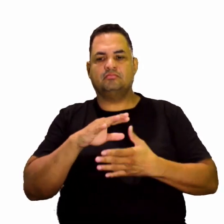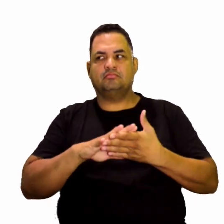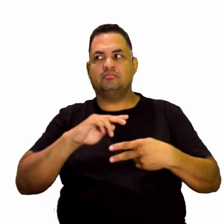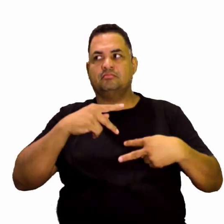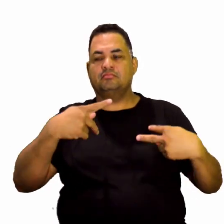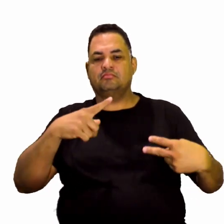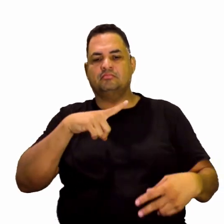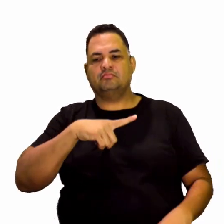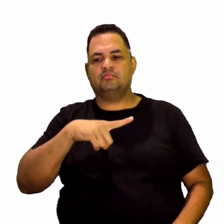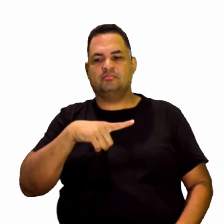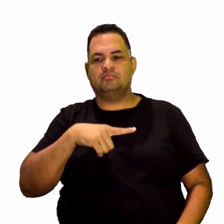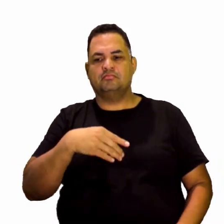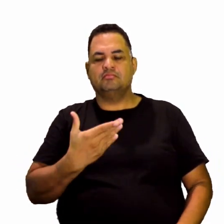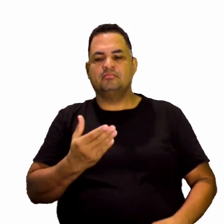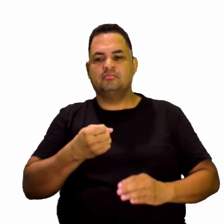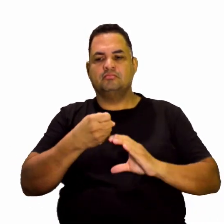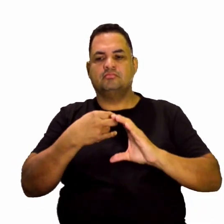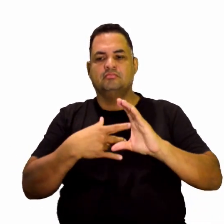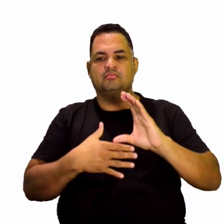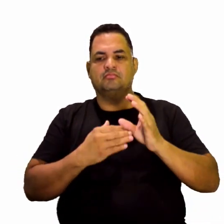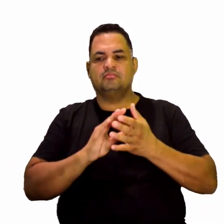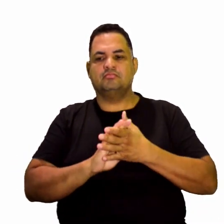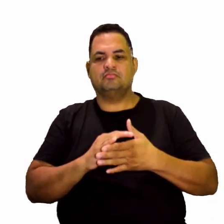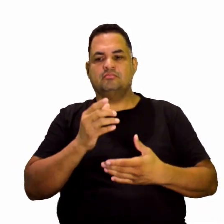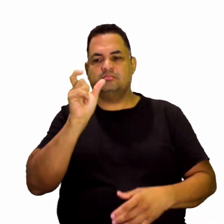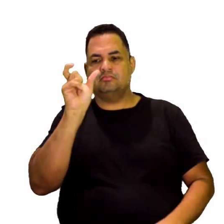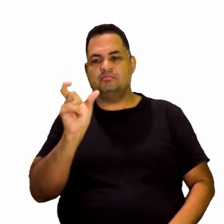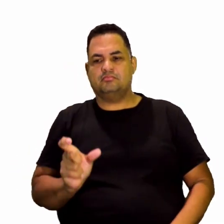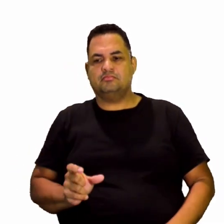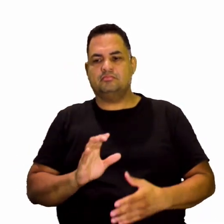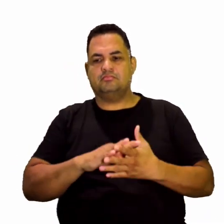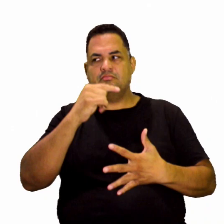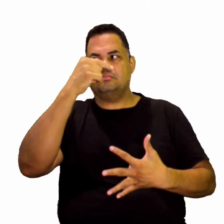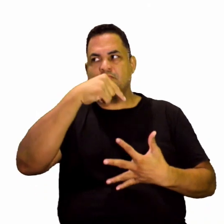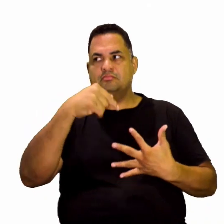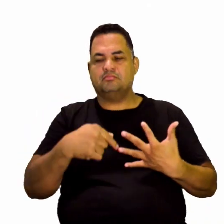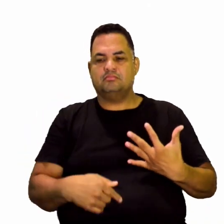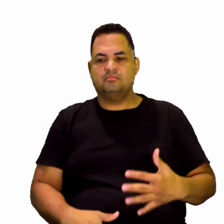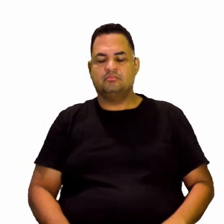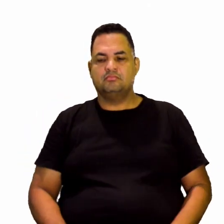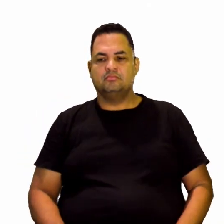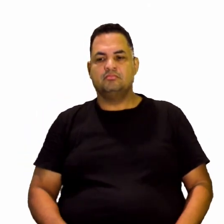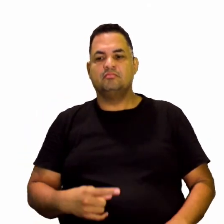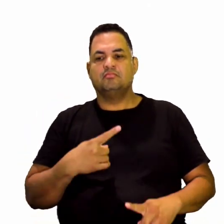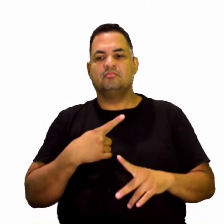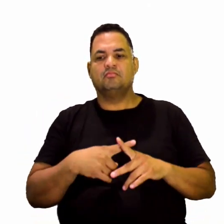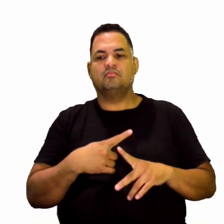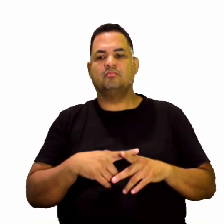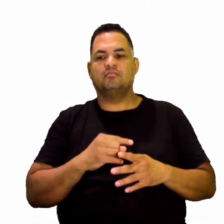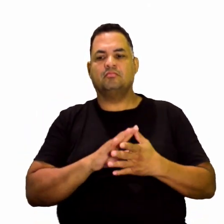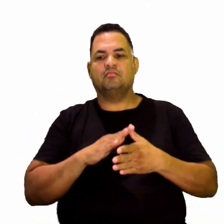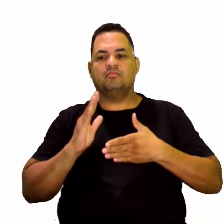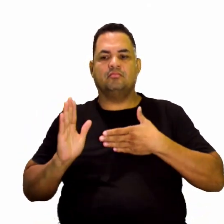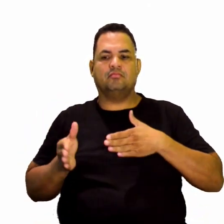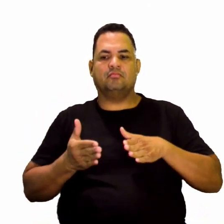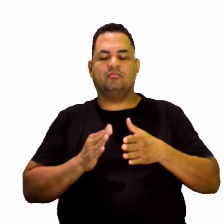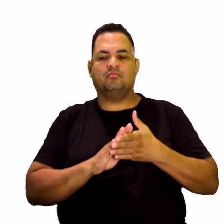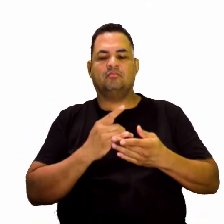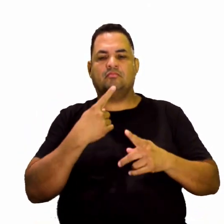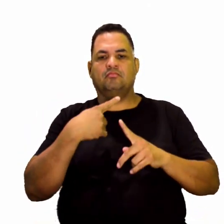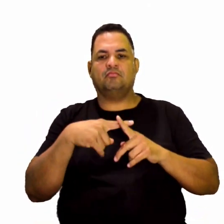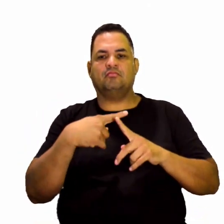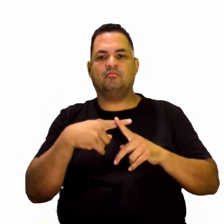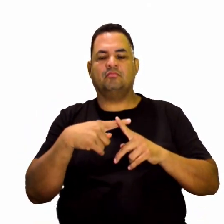essa sequência de genes, então, vai estar caracterizando o indivíduo, a espécie. Exatamente. E por que é a parte funcional?